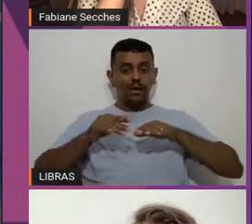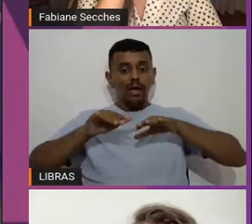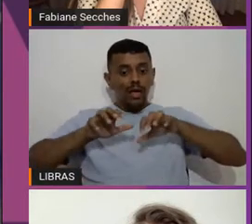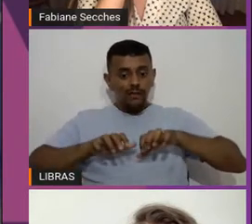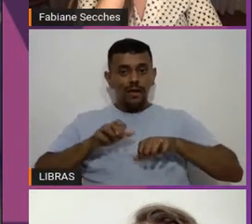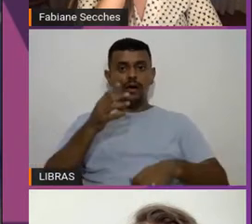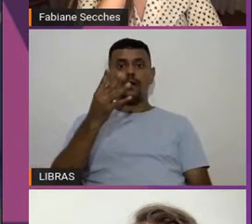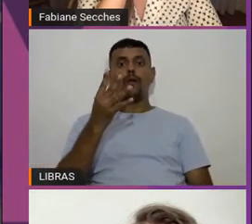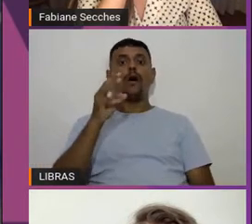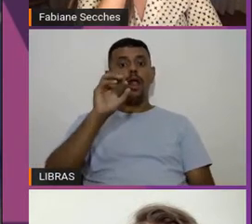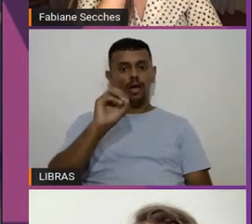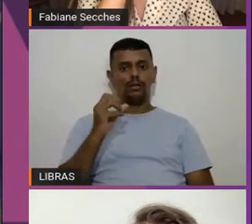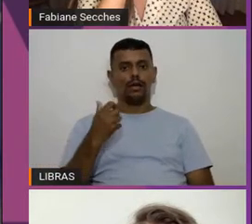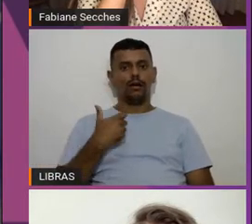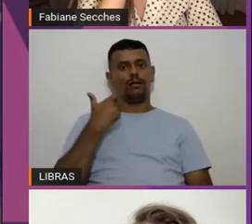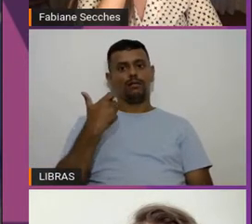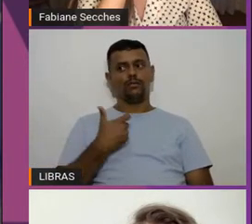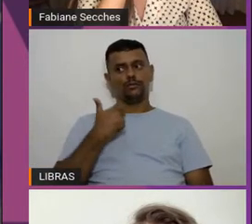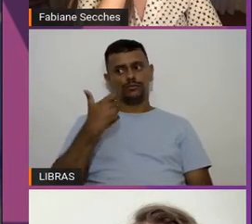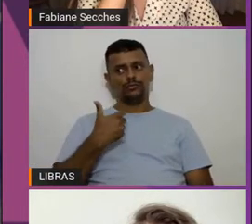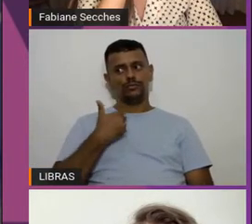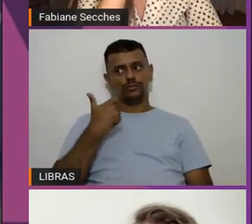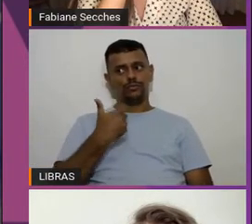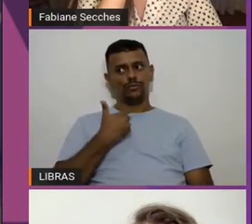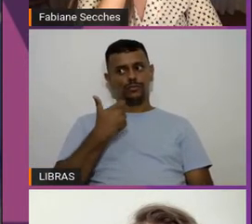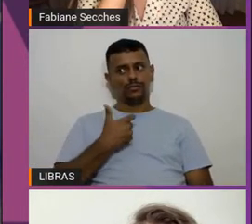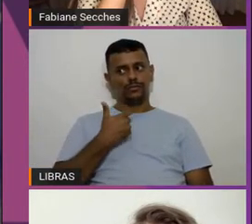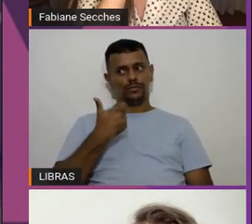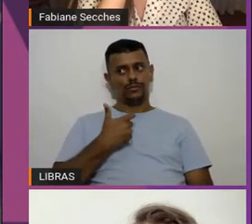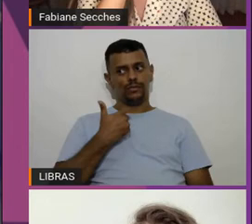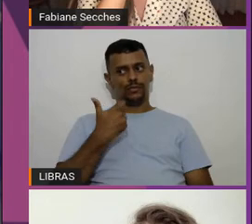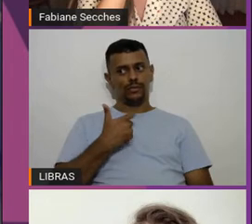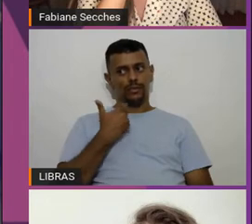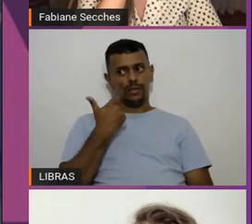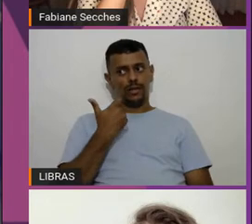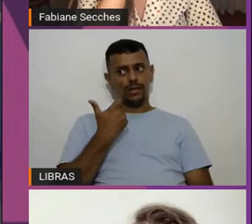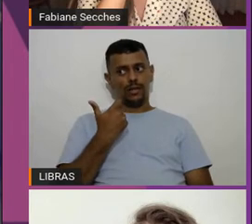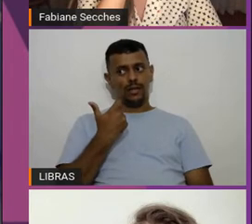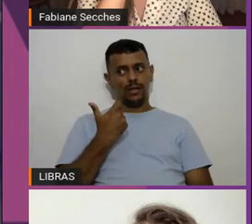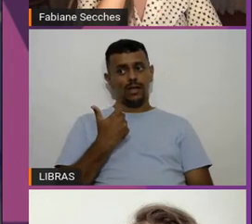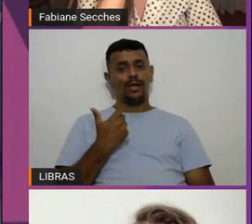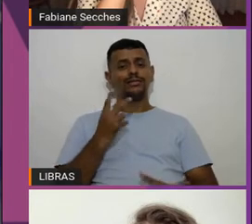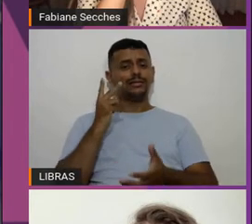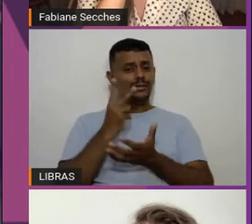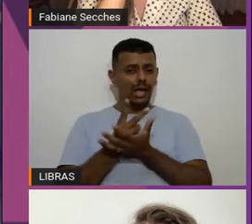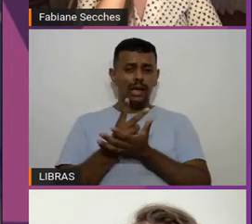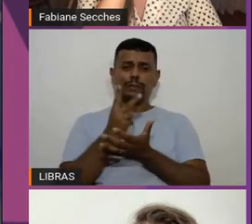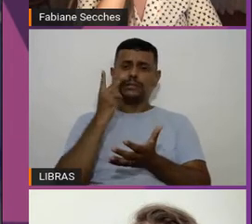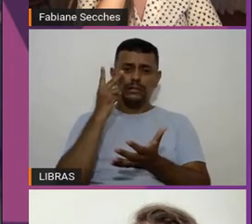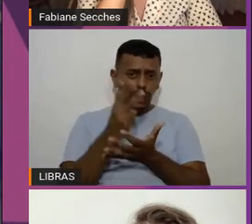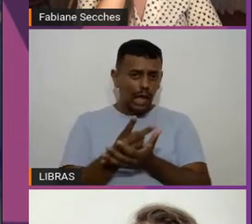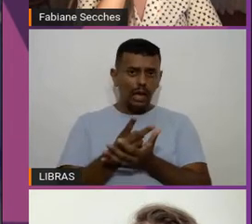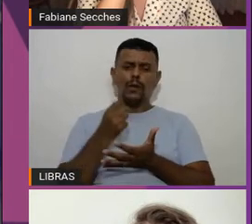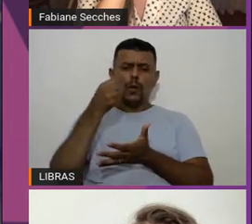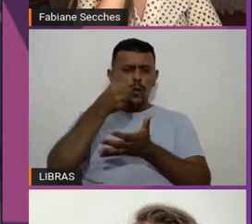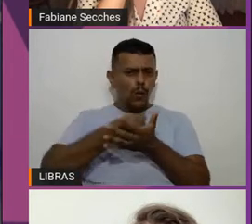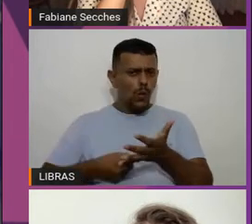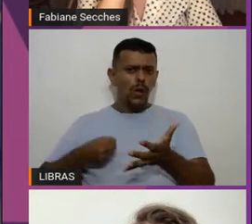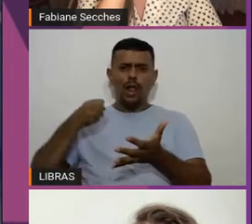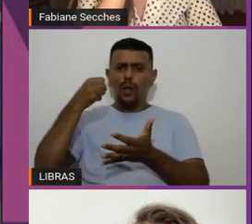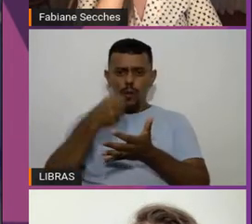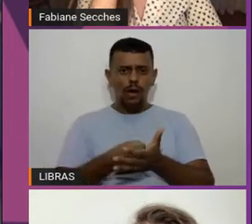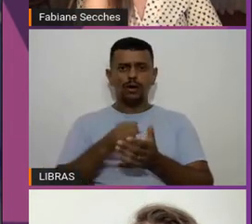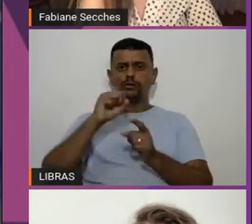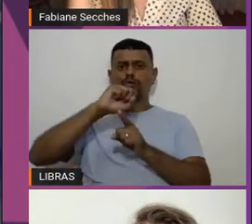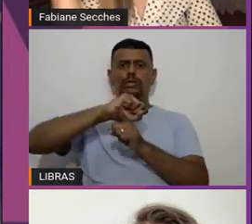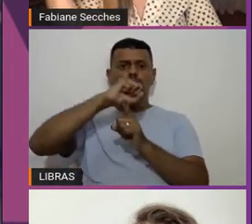eu sempre fui é uma pessoa ligada às Lutas sociais ou seja